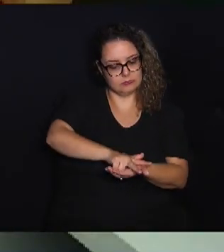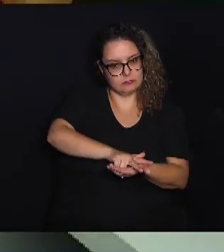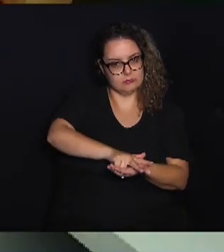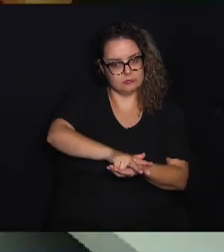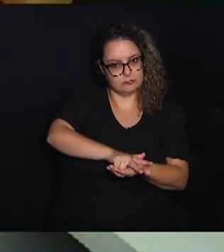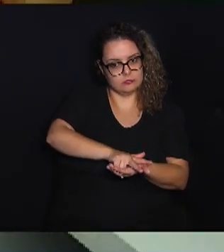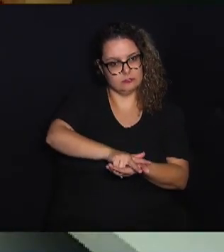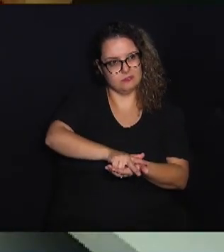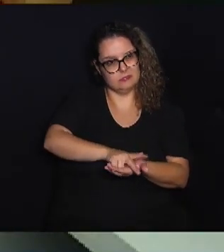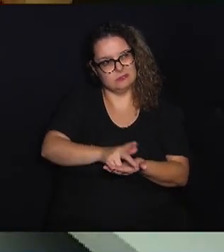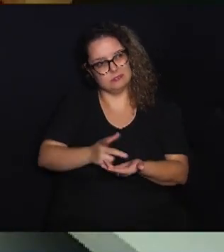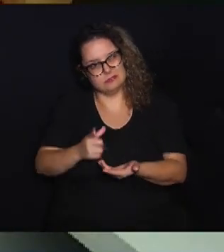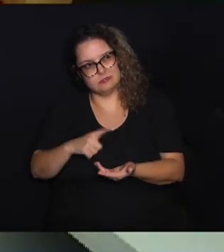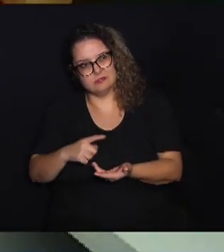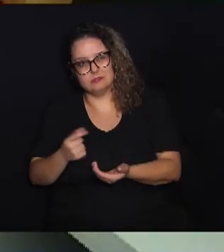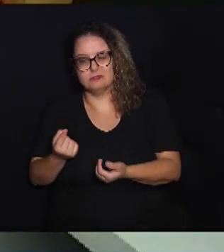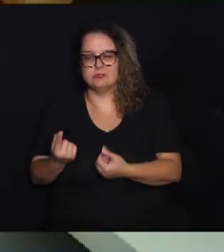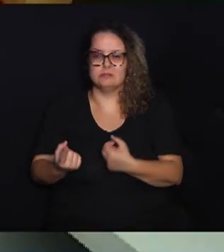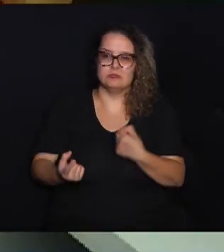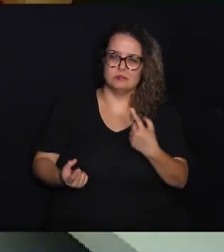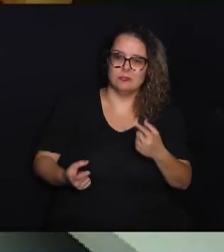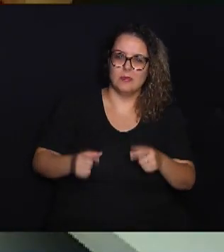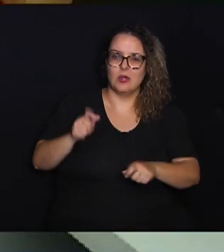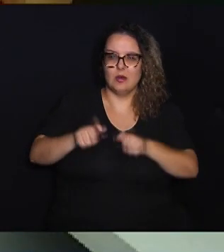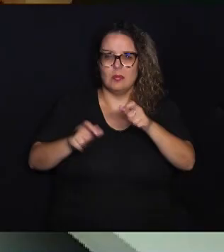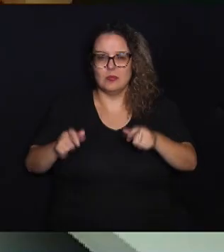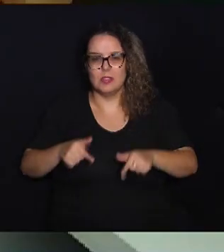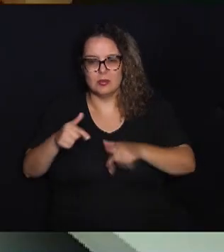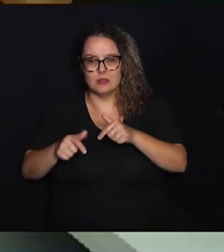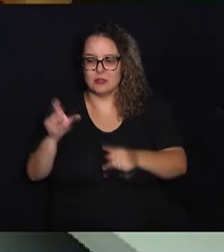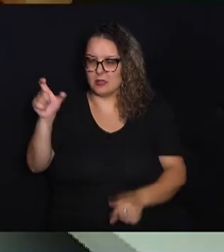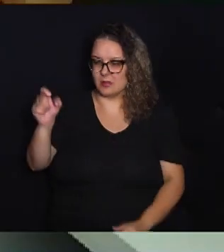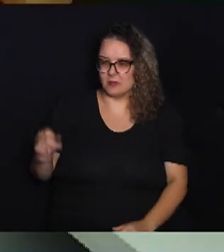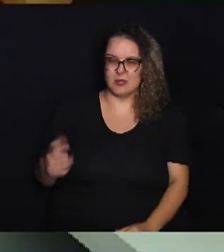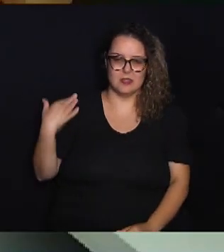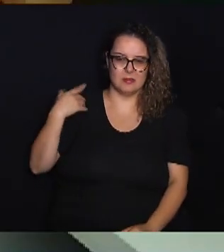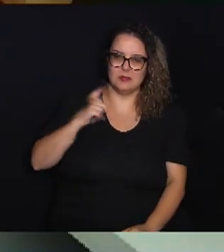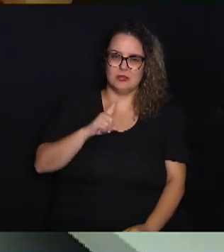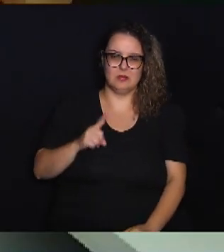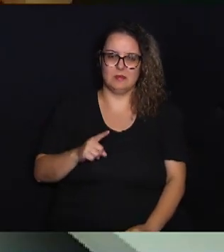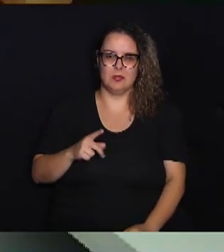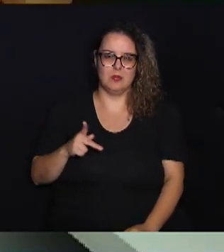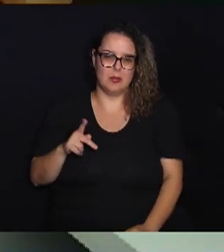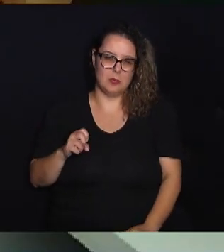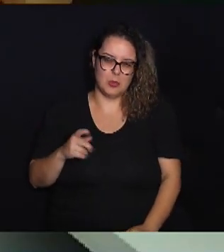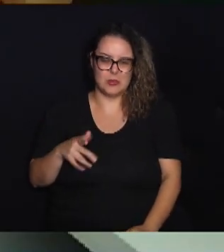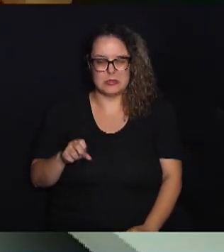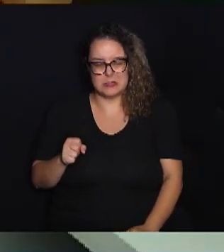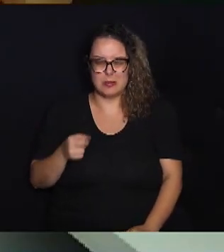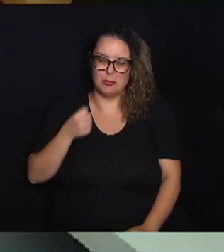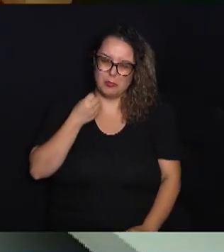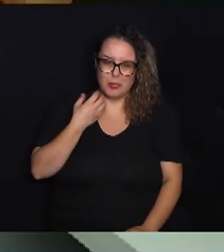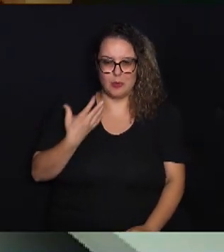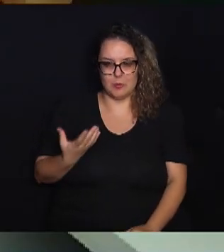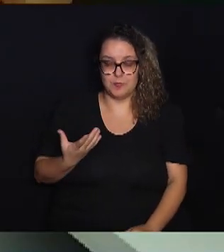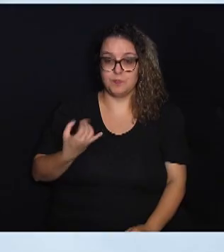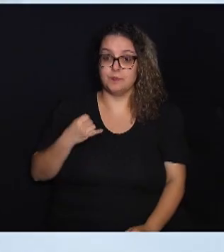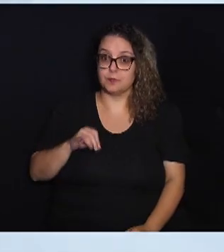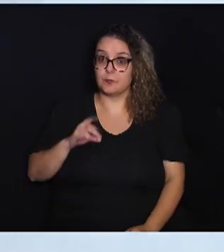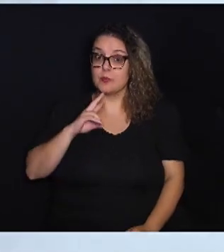tem controvérsias, o pessoal que trabalha com coluna fala que é uma posição muito boa, então acaba sendo que, se for para dar uma